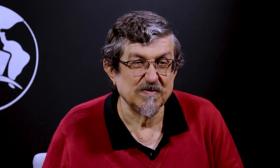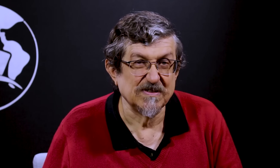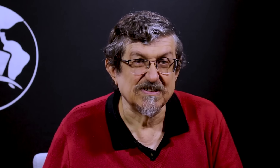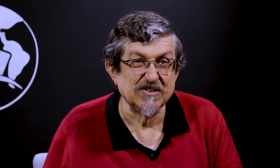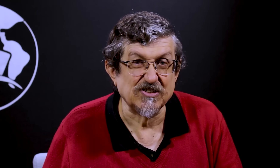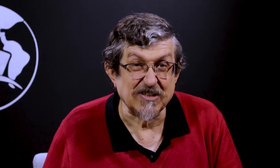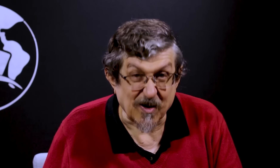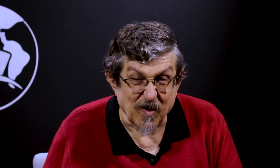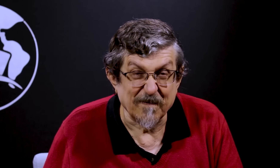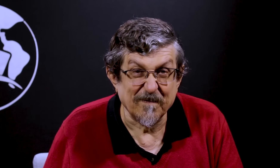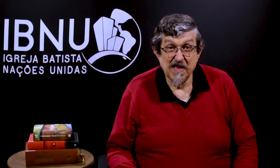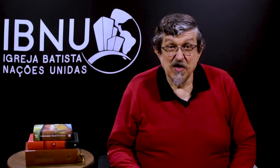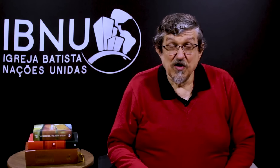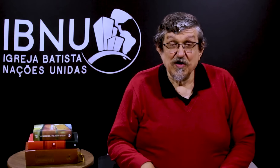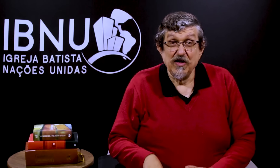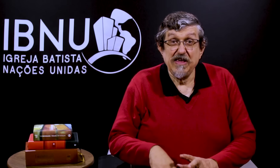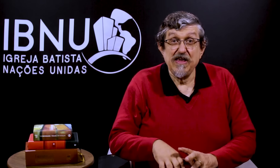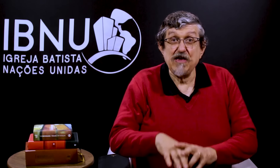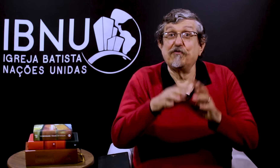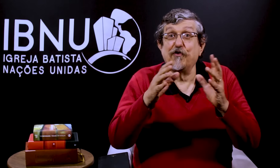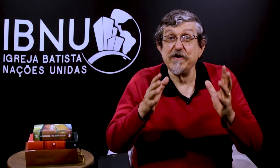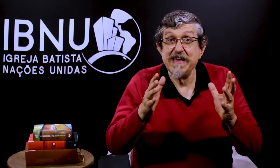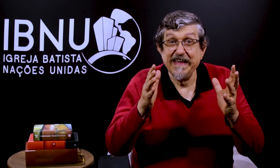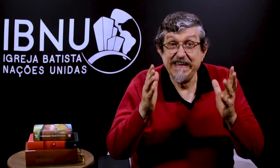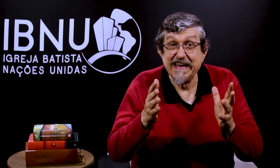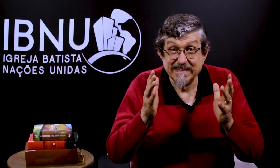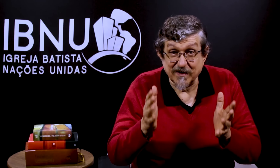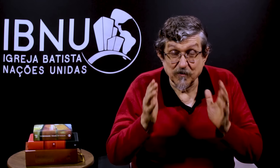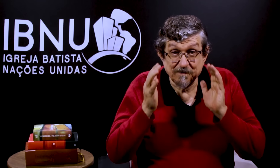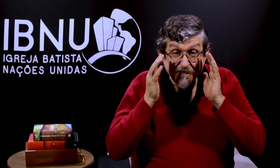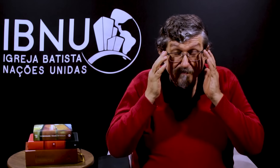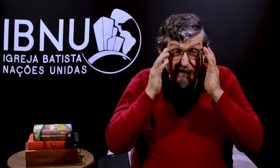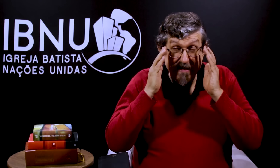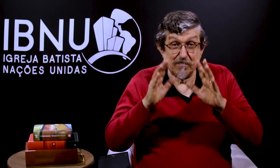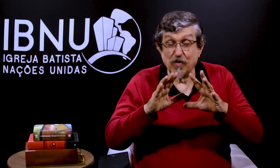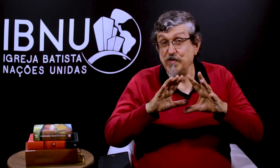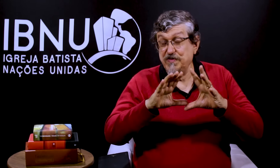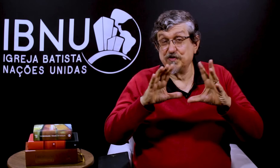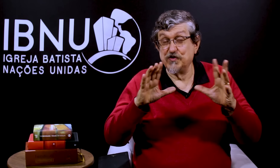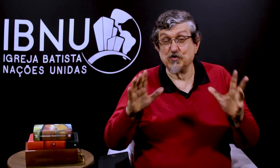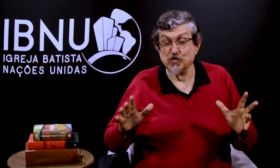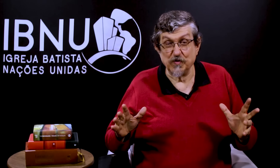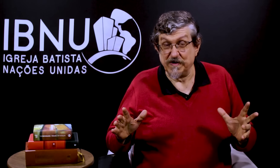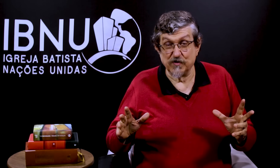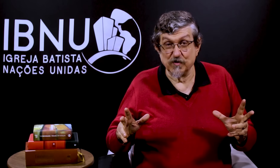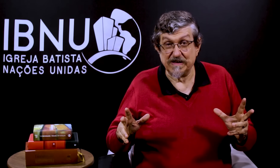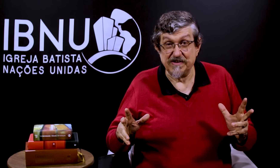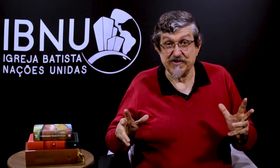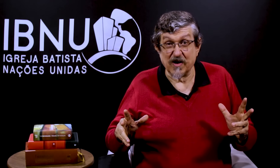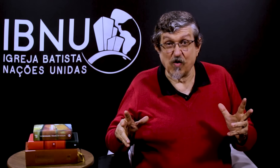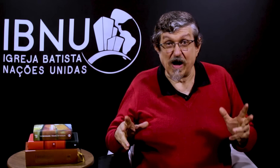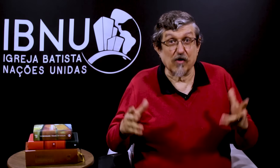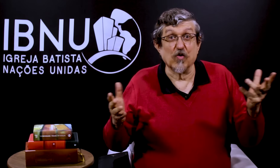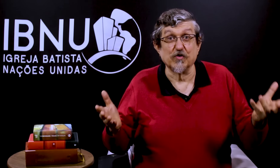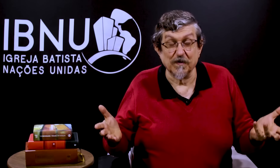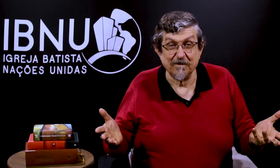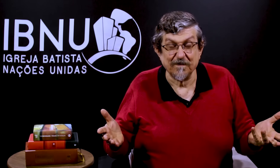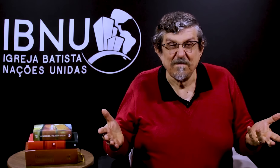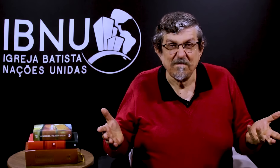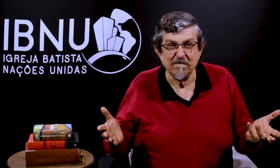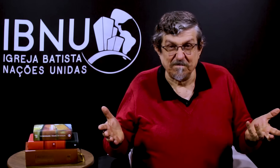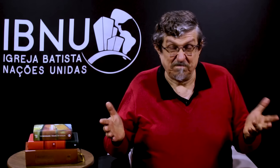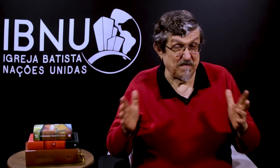desesperançoso Jacó. E foi aí então, depois de tudo isso, que Jacó